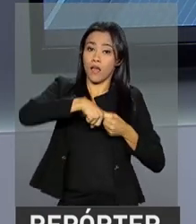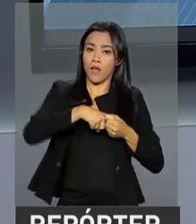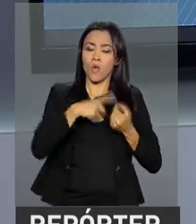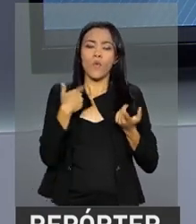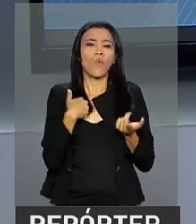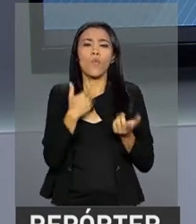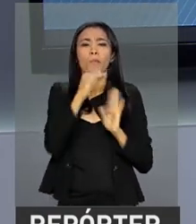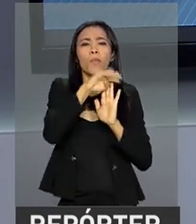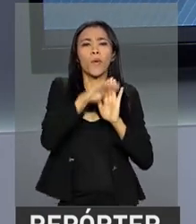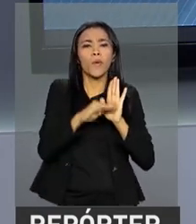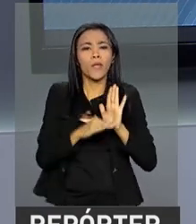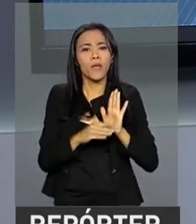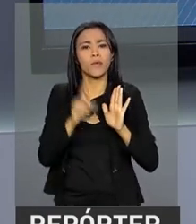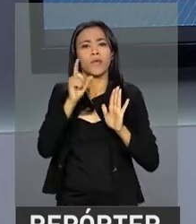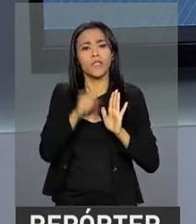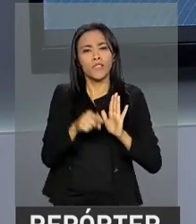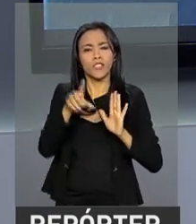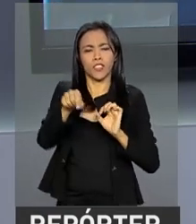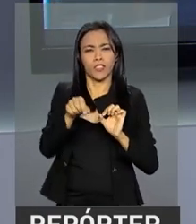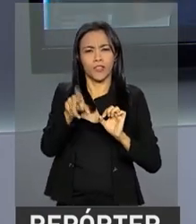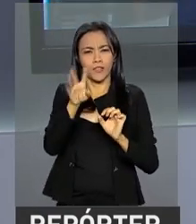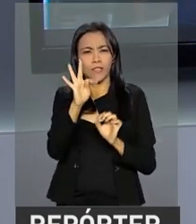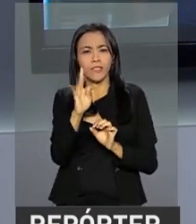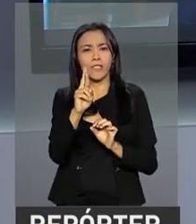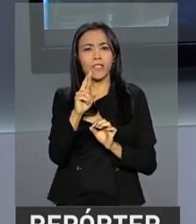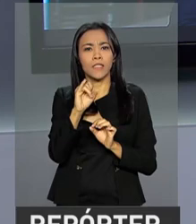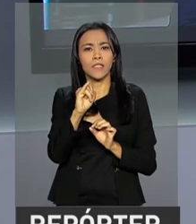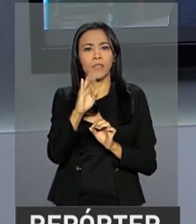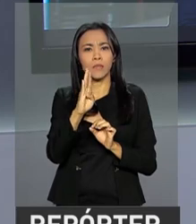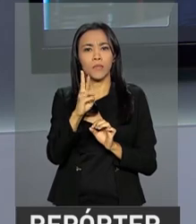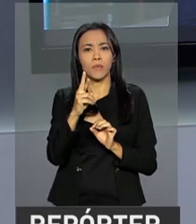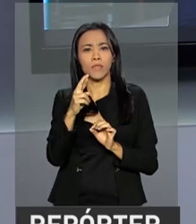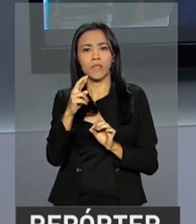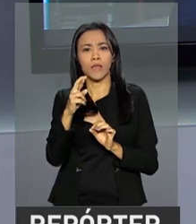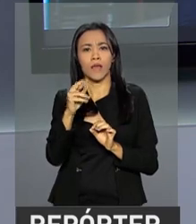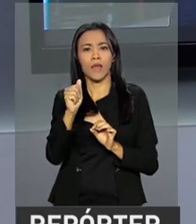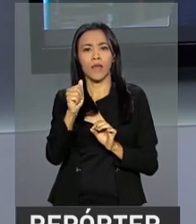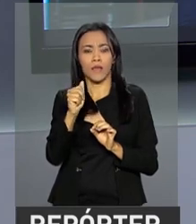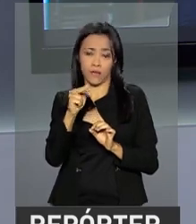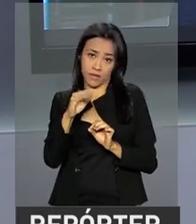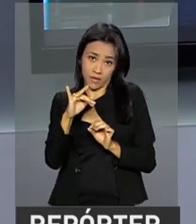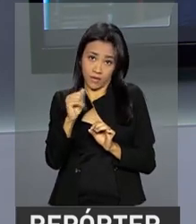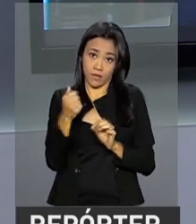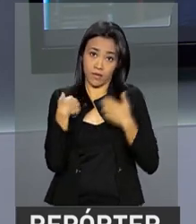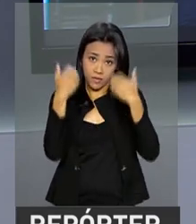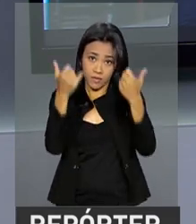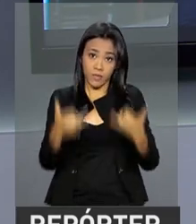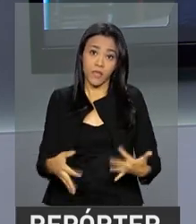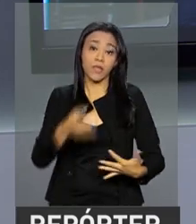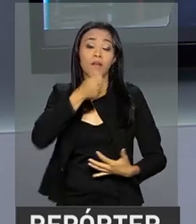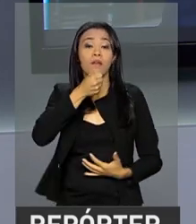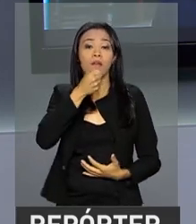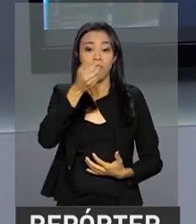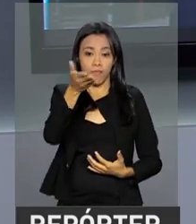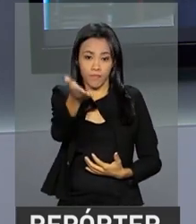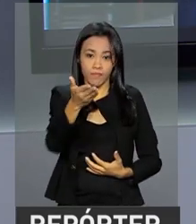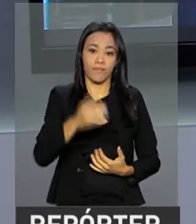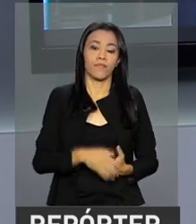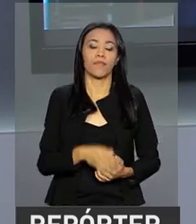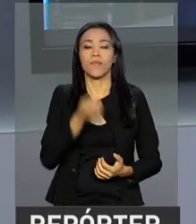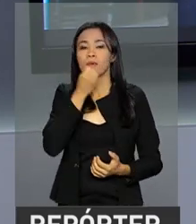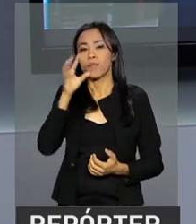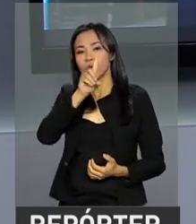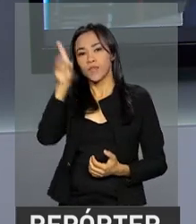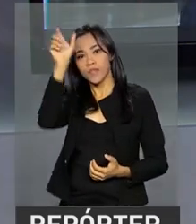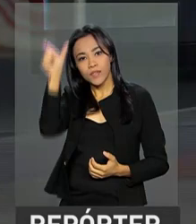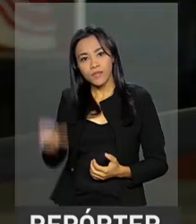e nós vamos direto conversar sobre o assunto com repórter nem pereira bom dia nem podia lilian